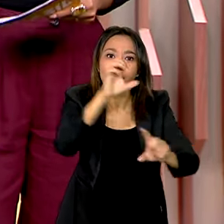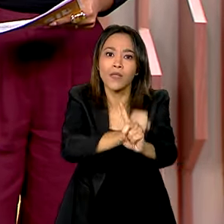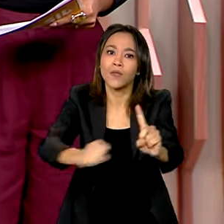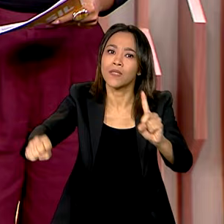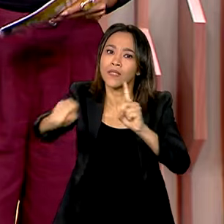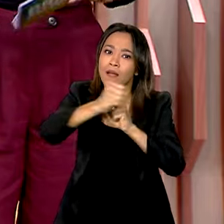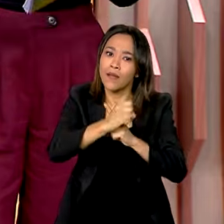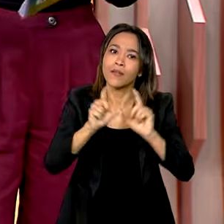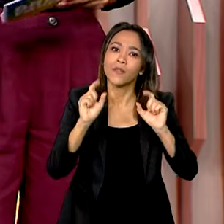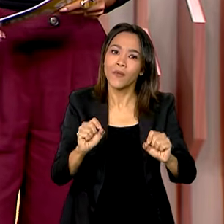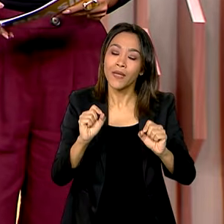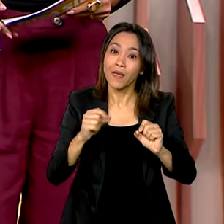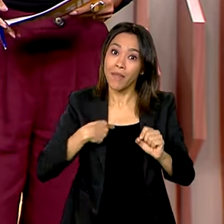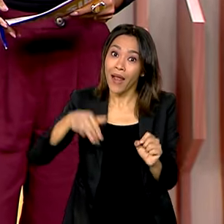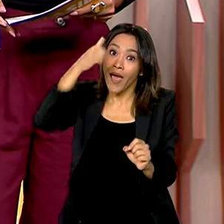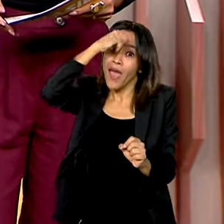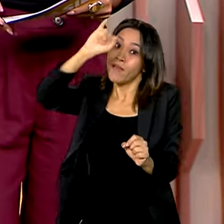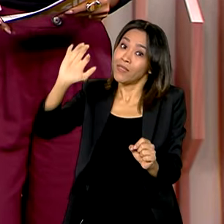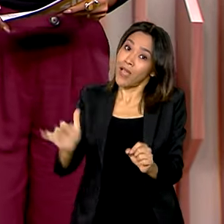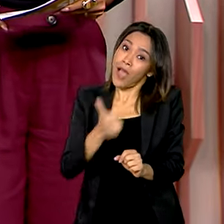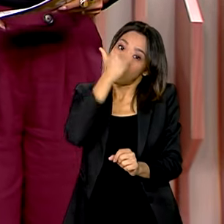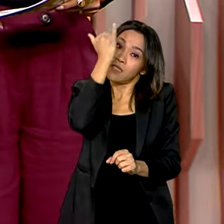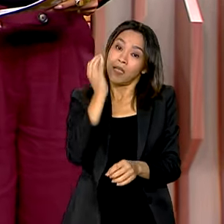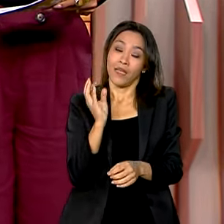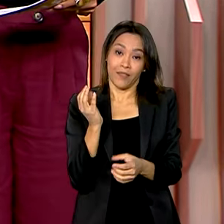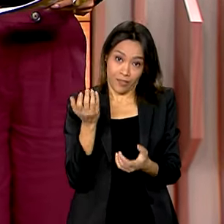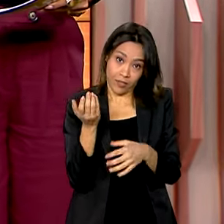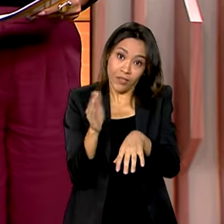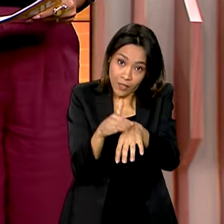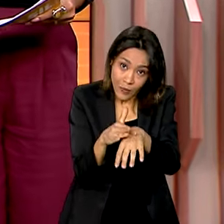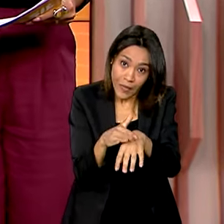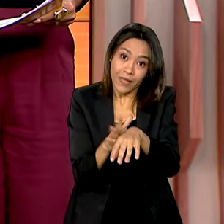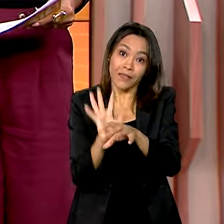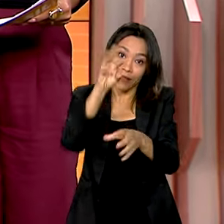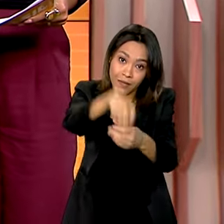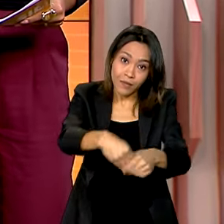preventivas para evitar acidentes e doenças ligadas ao ambiente de trabalho.